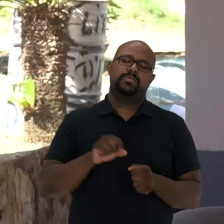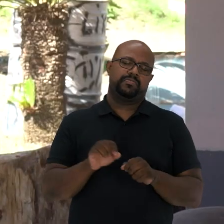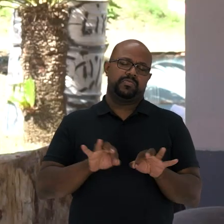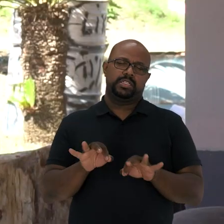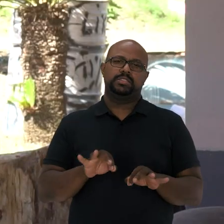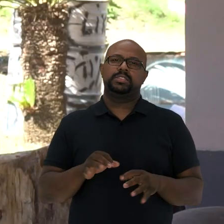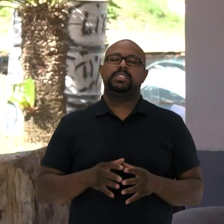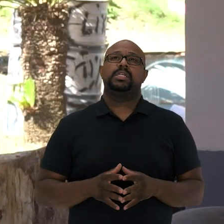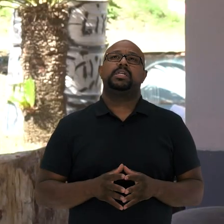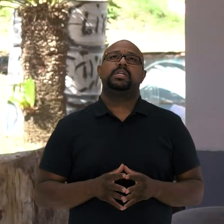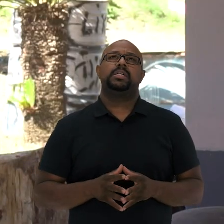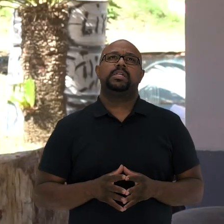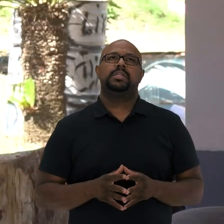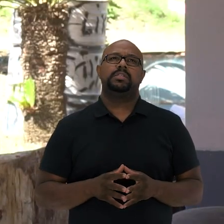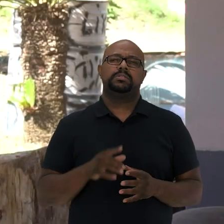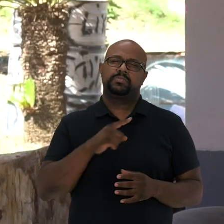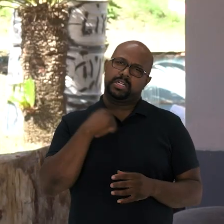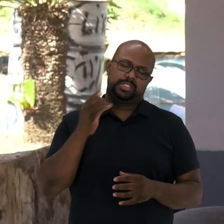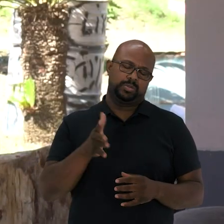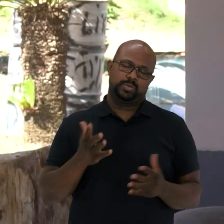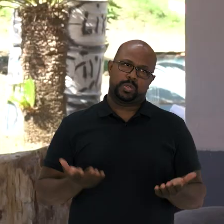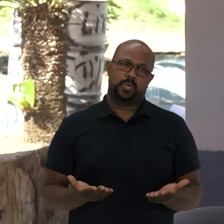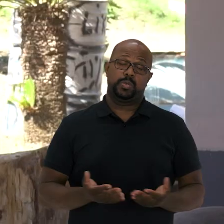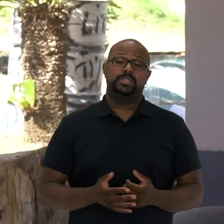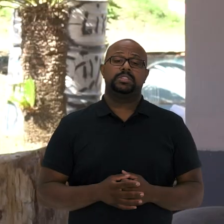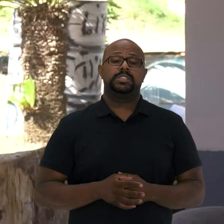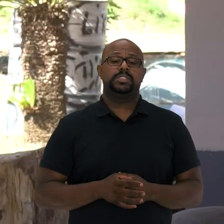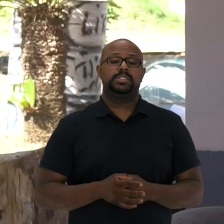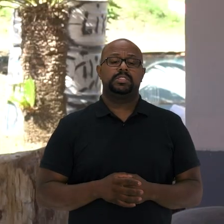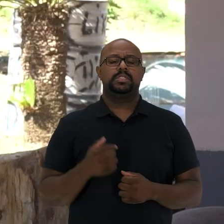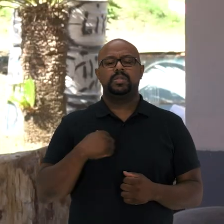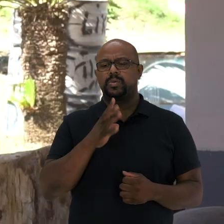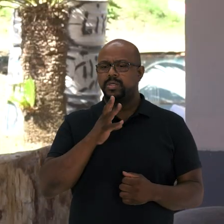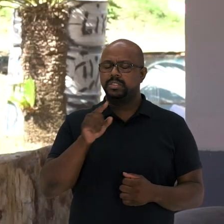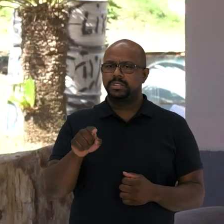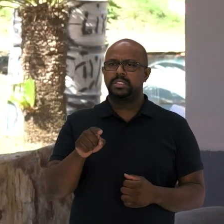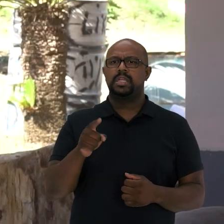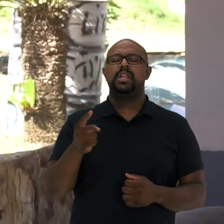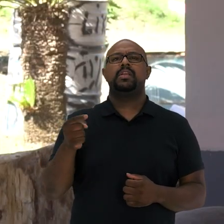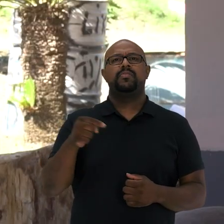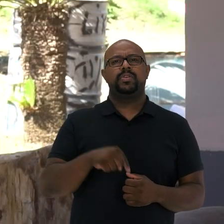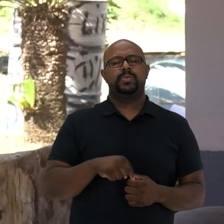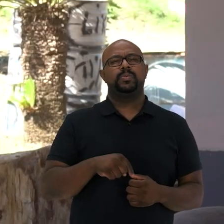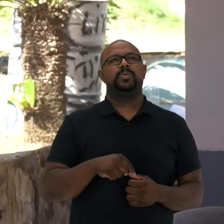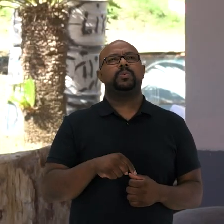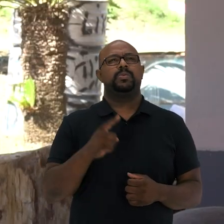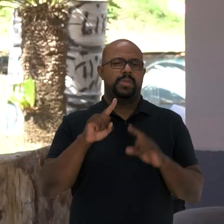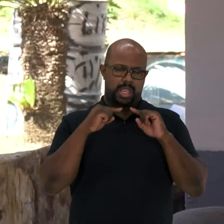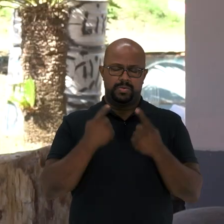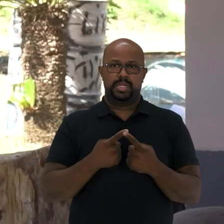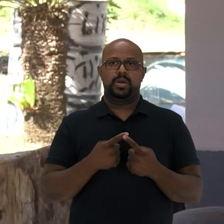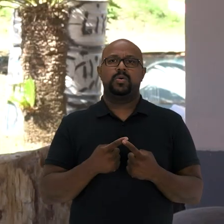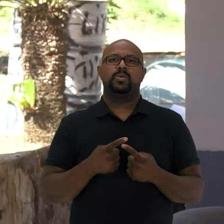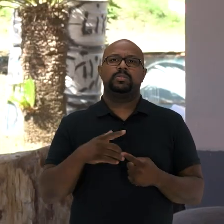pessoal fazia. Tinham 2 irmãos falecidos hoje, e eu conheci ele vindo